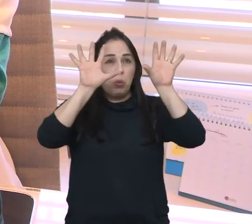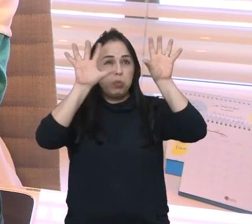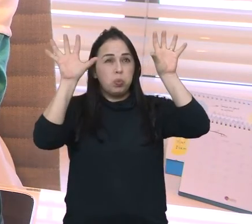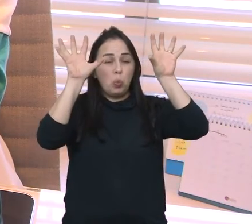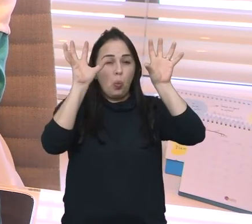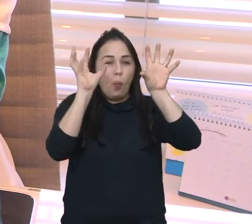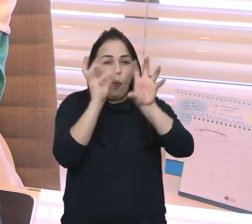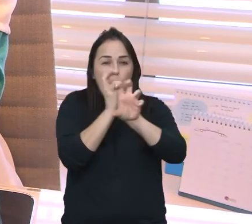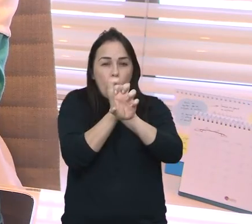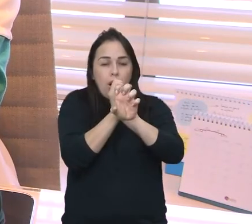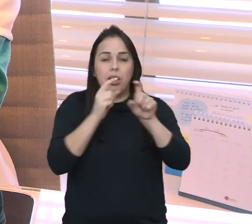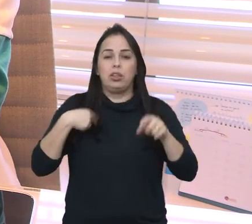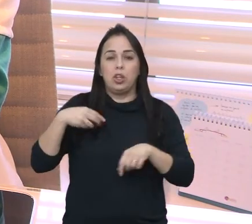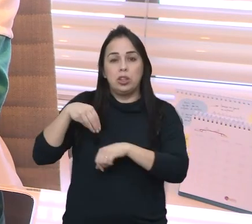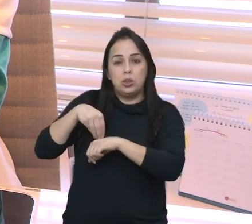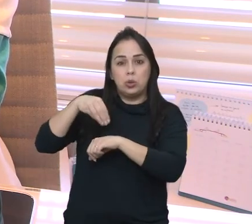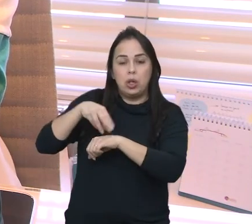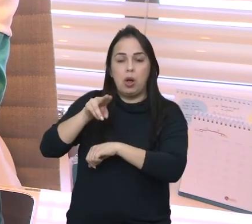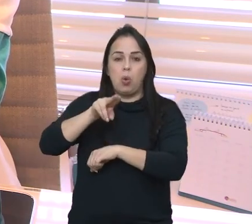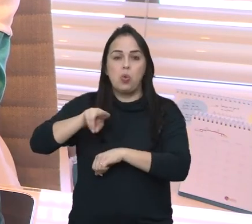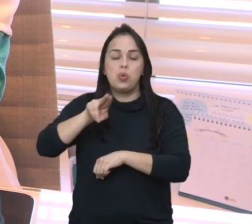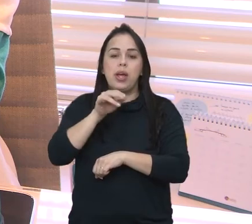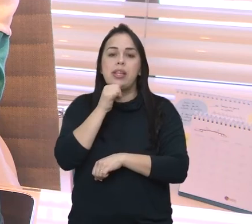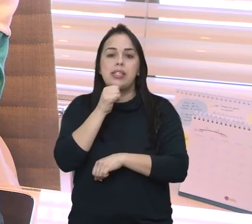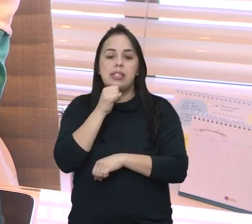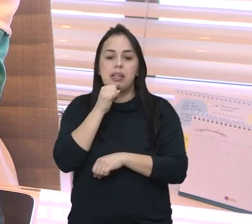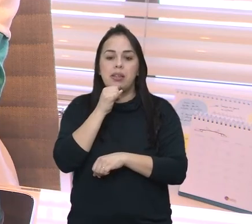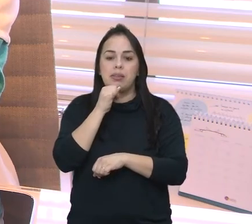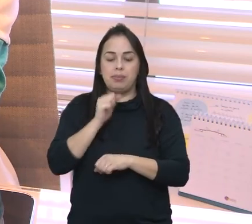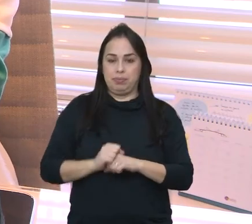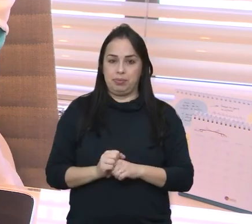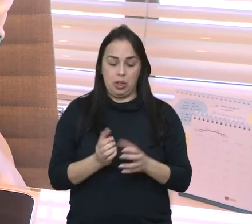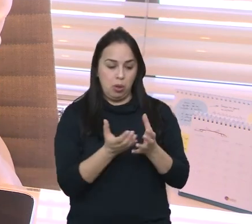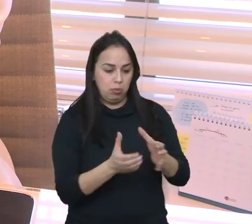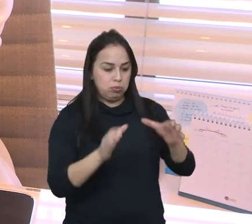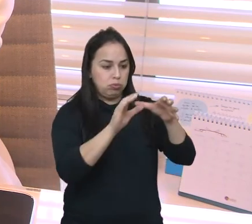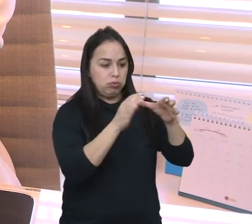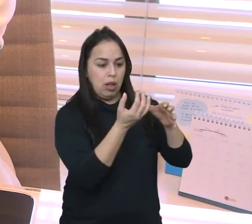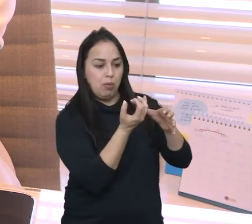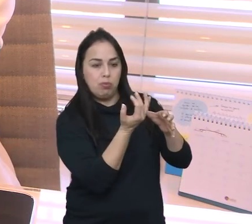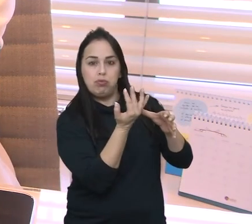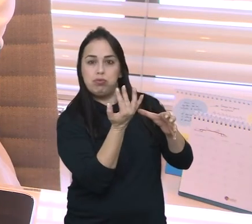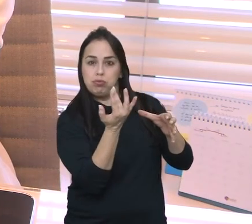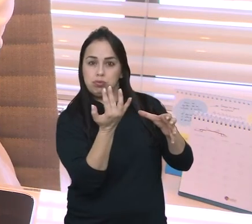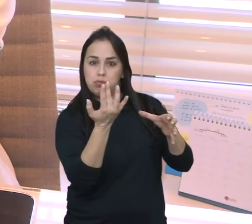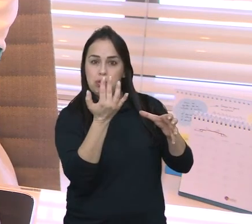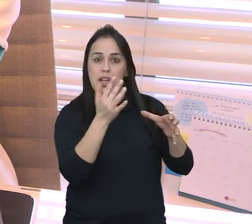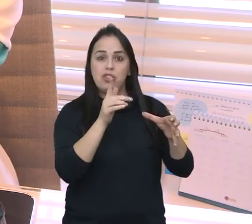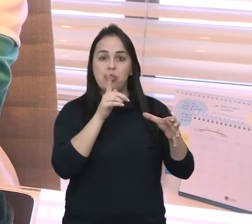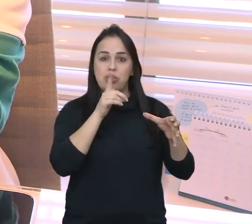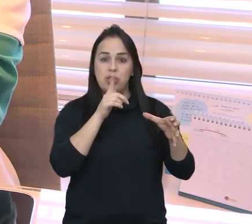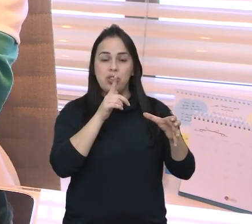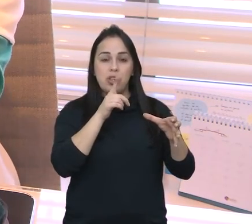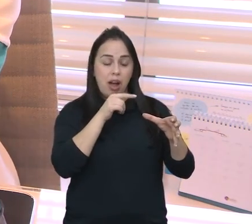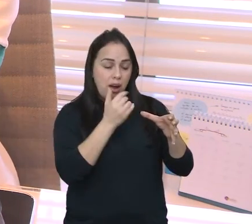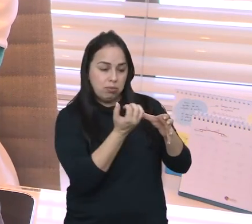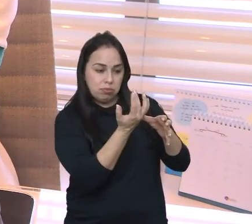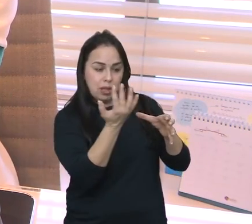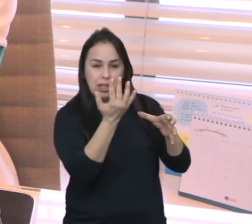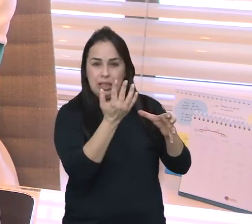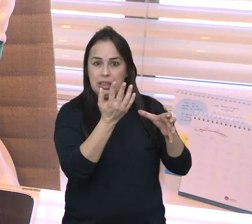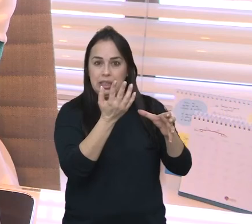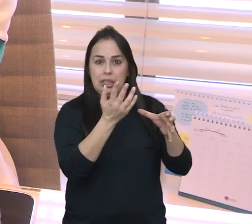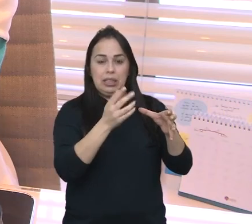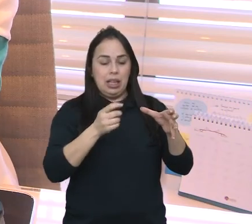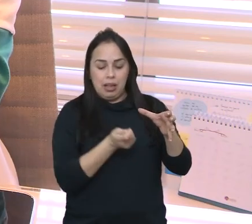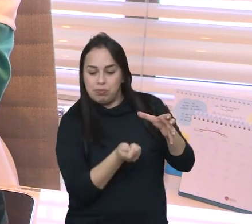bem baixa, a gente pode até recomendar o uso, por exemplo, dos umidificadores, né? Não deixar ligado por um bom